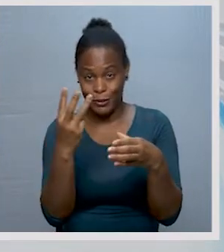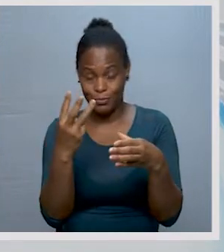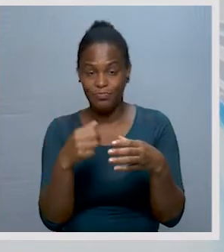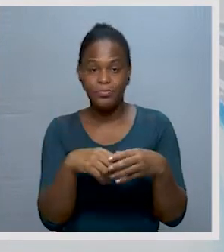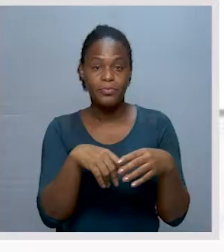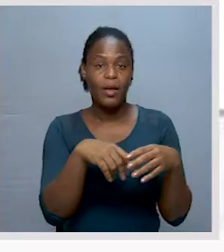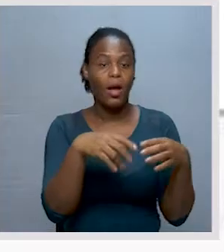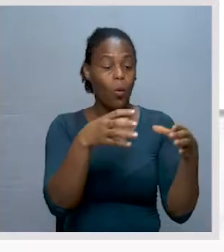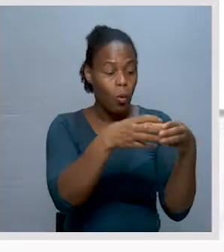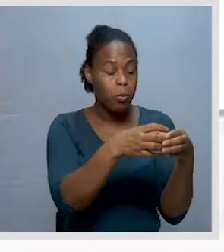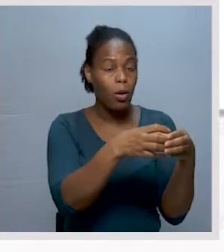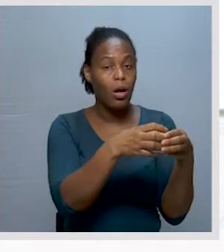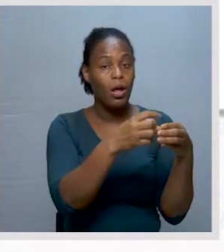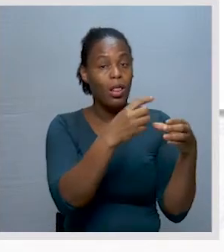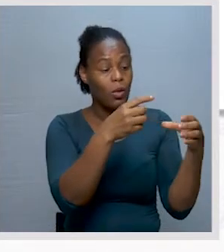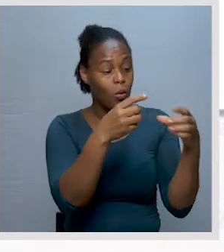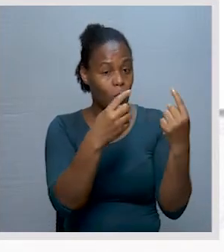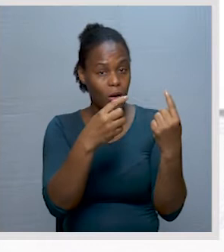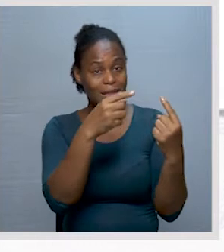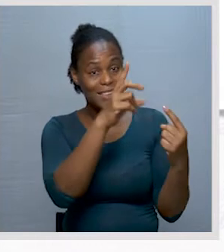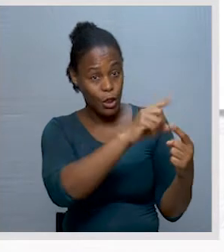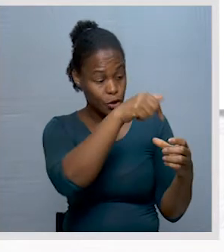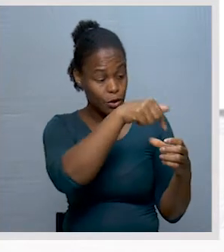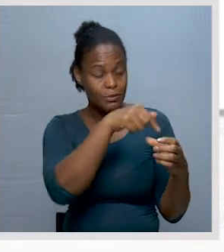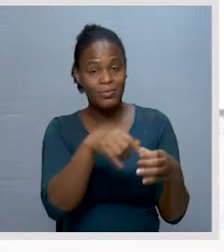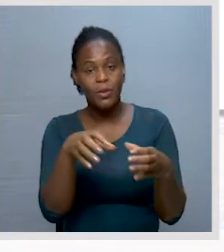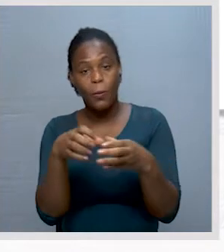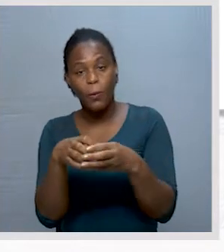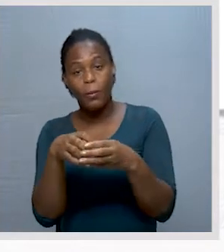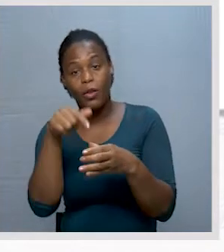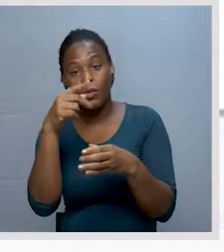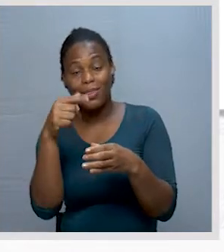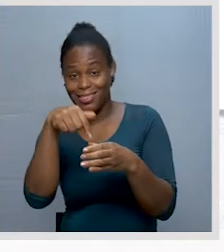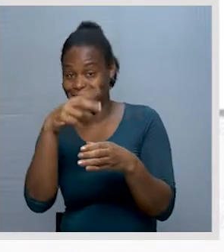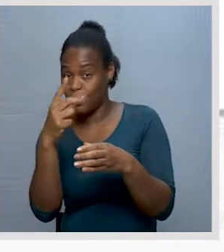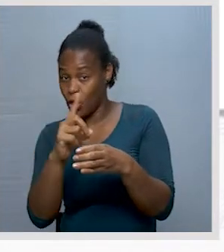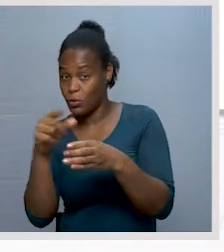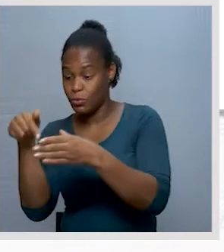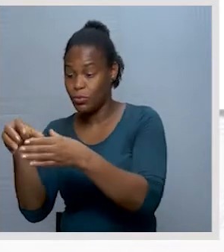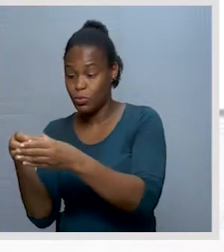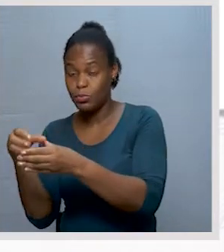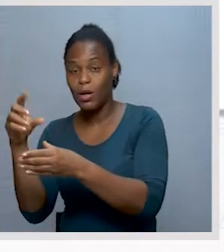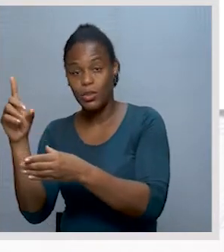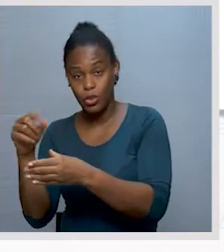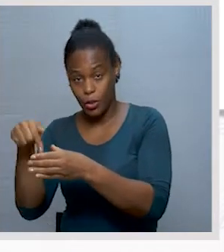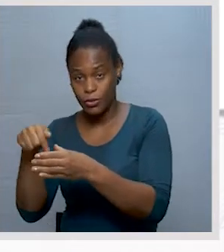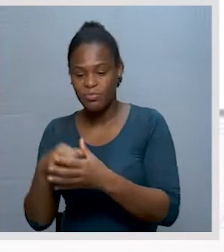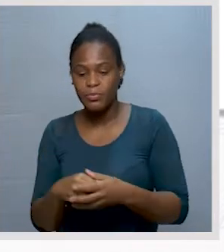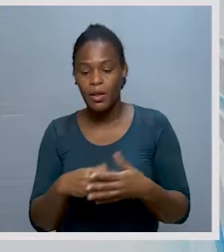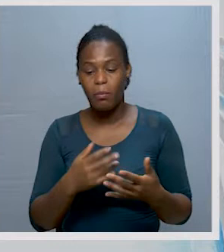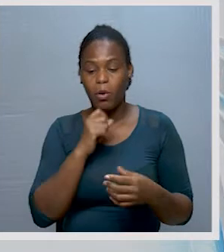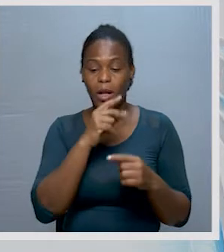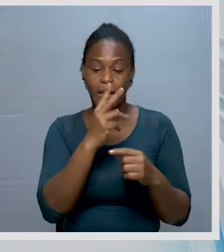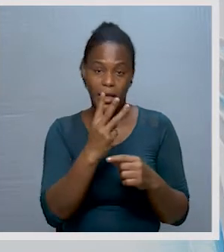isso, 3 vezes 6, que dá 18. E também nós podemos